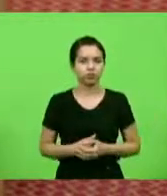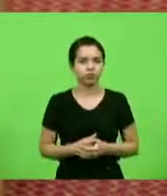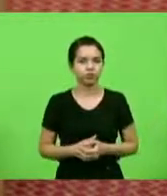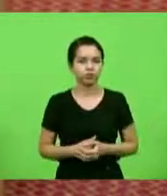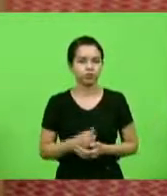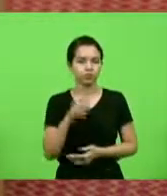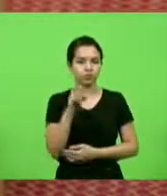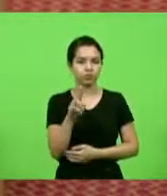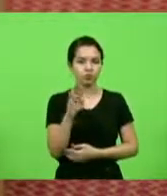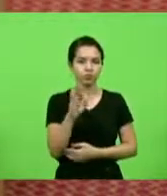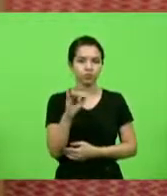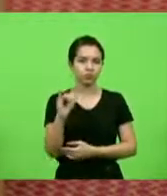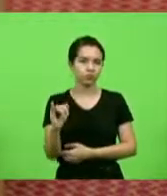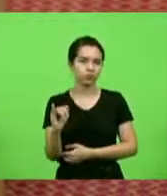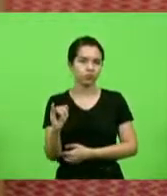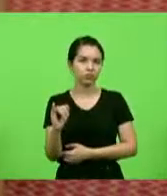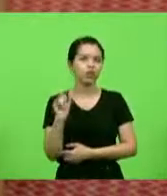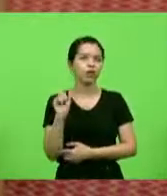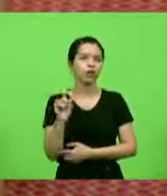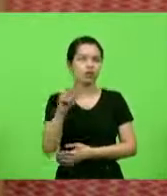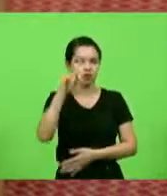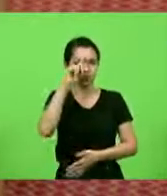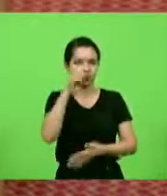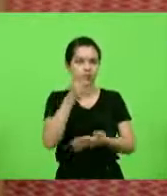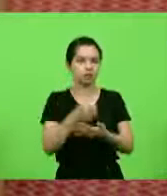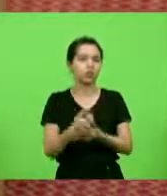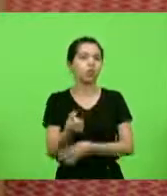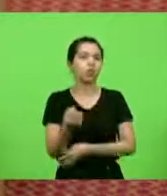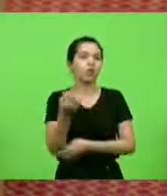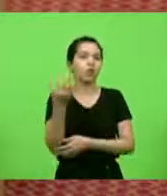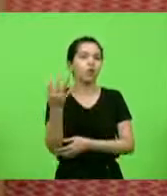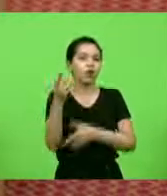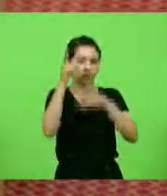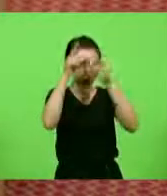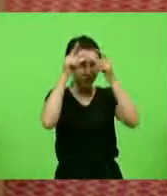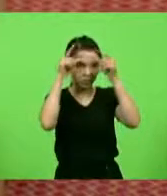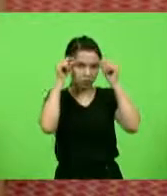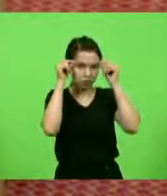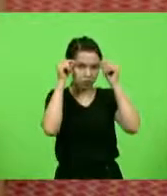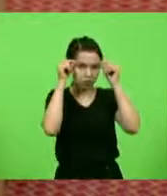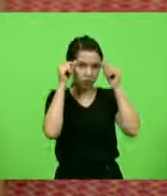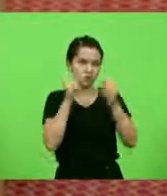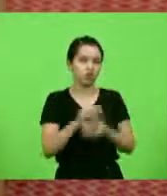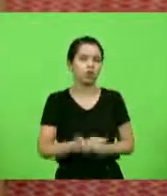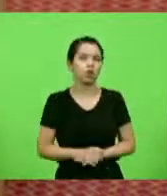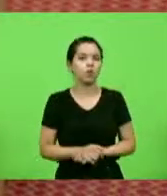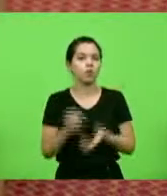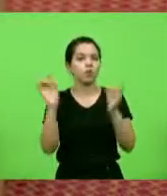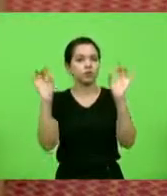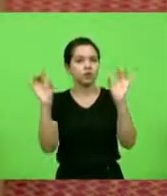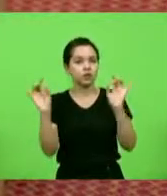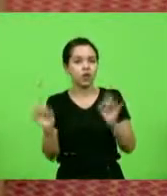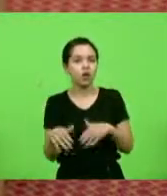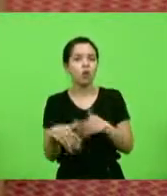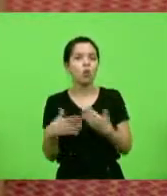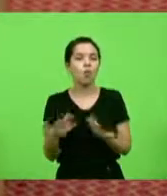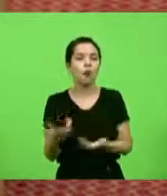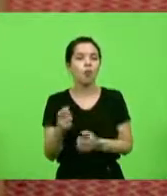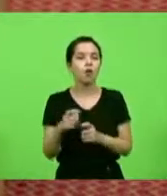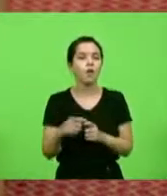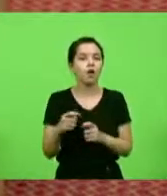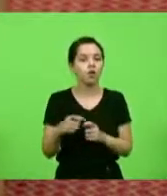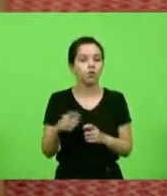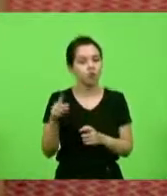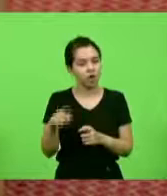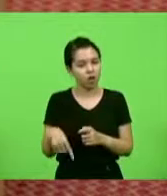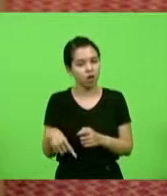UTI, quem tem que decidir quantos enfermeiros, qual a especialidade, que médico tem que ter, é o